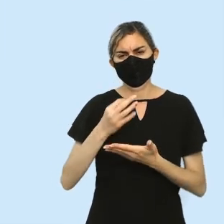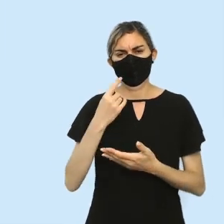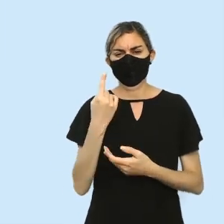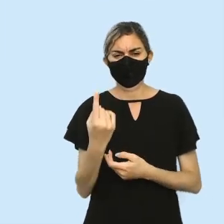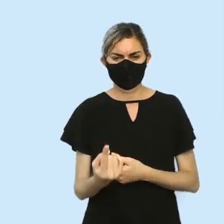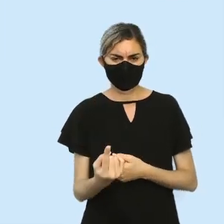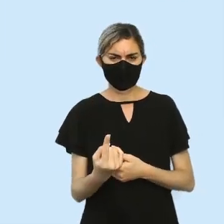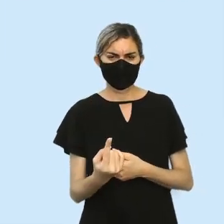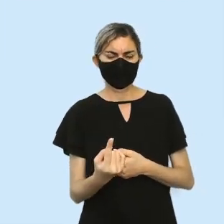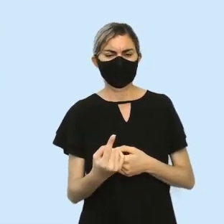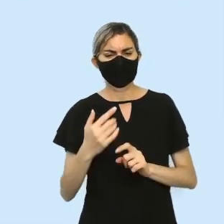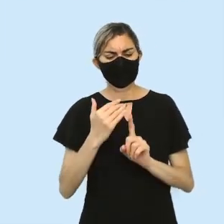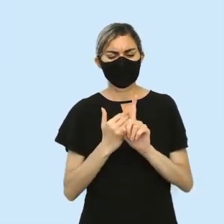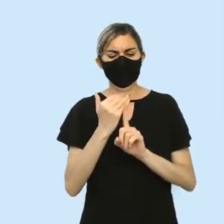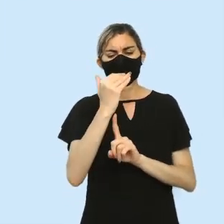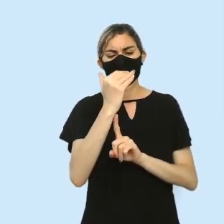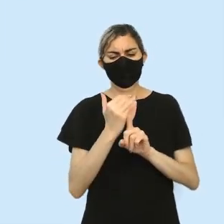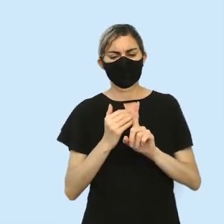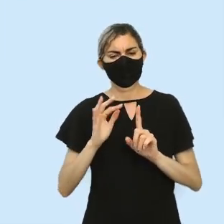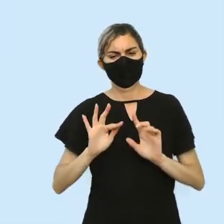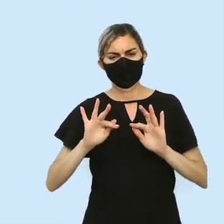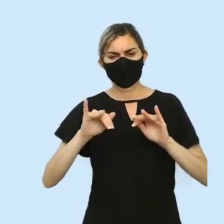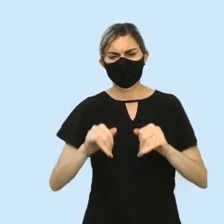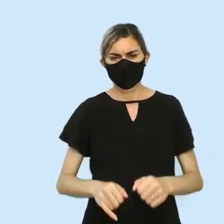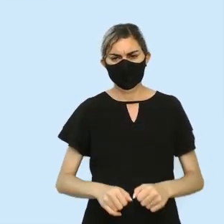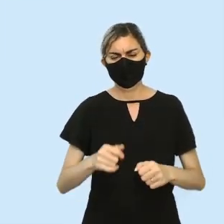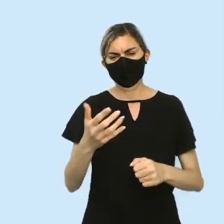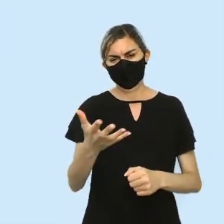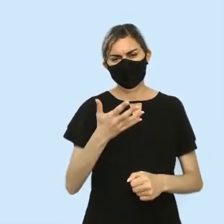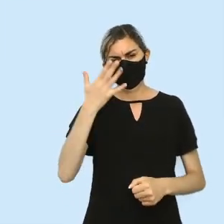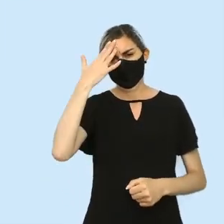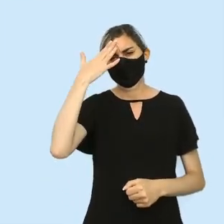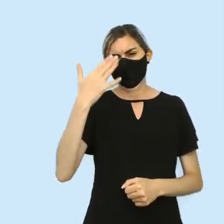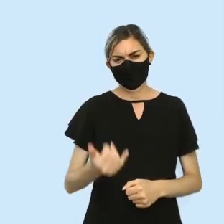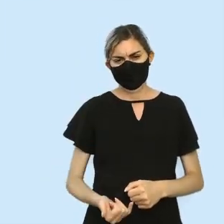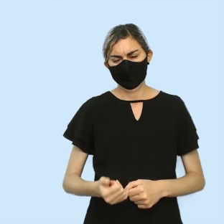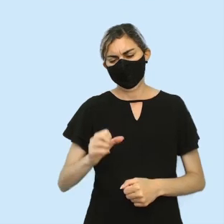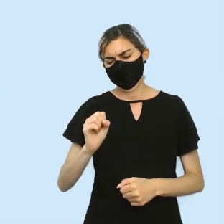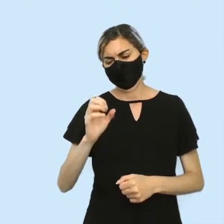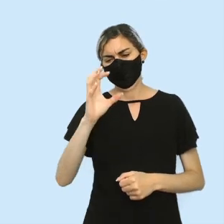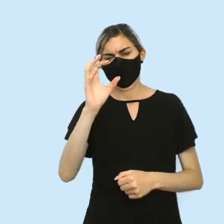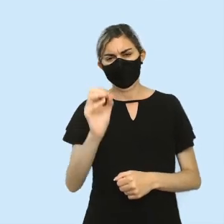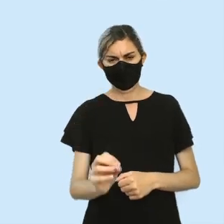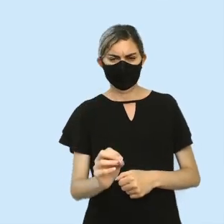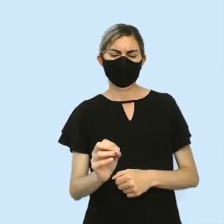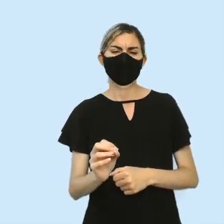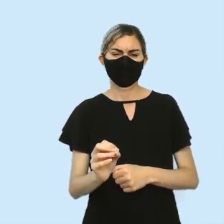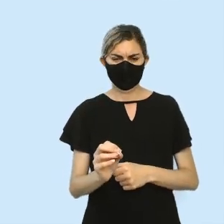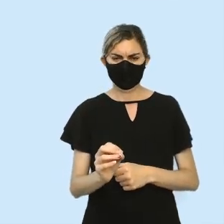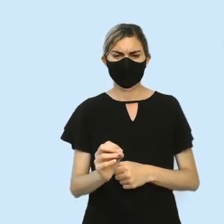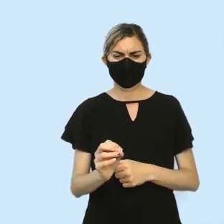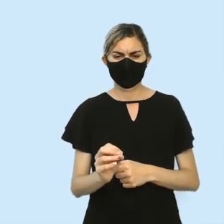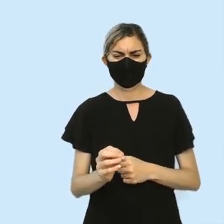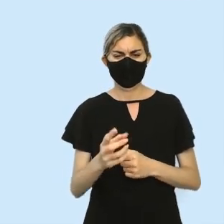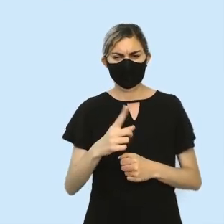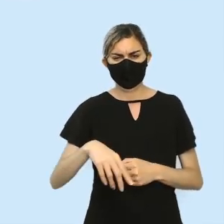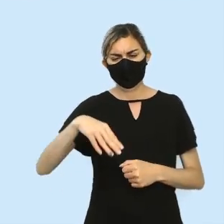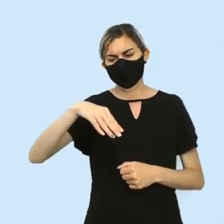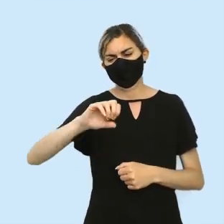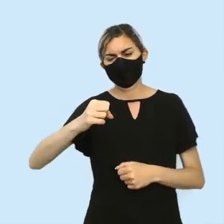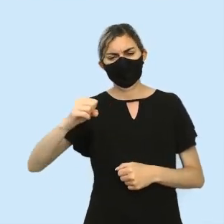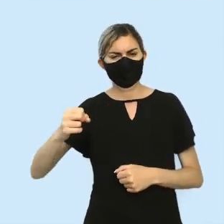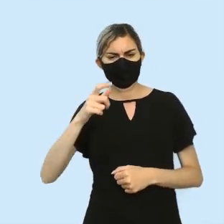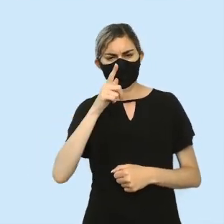1. A temperatura final quer saber, mas inicial é 80, gente. A massa